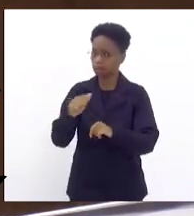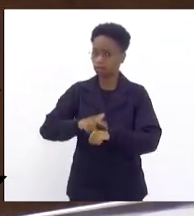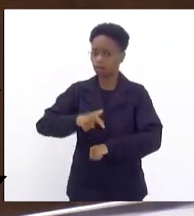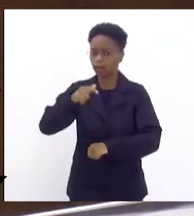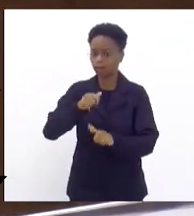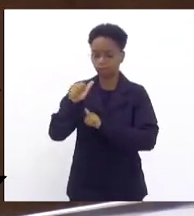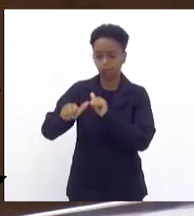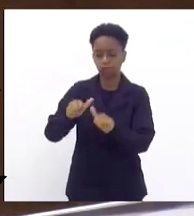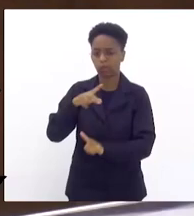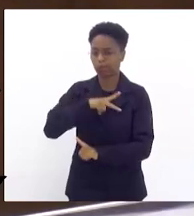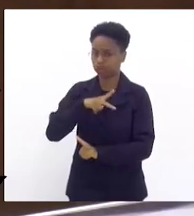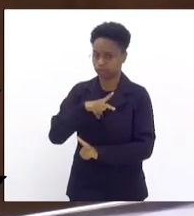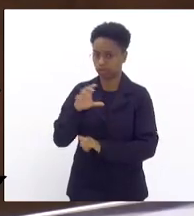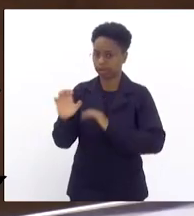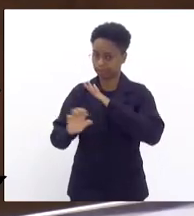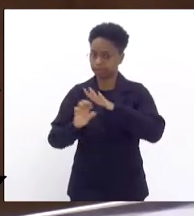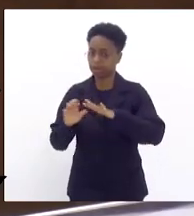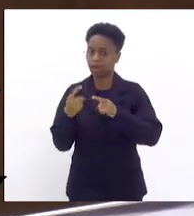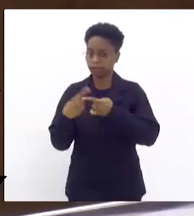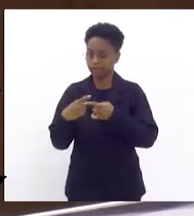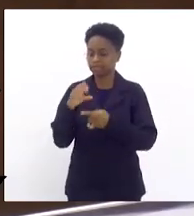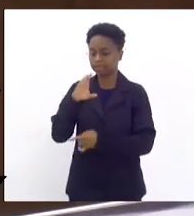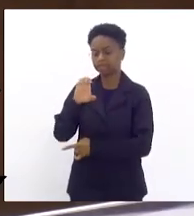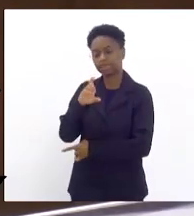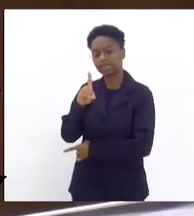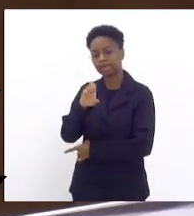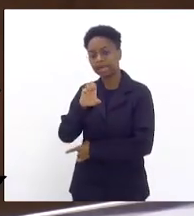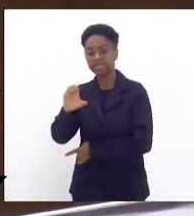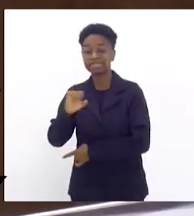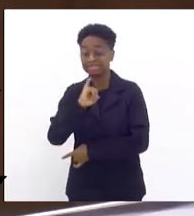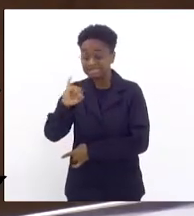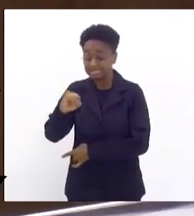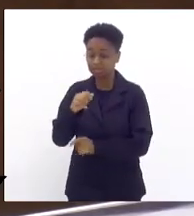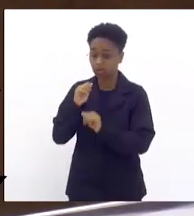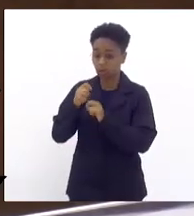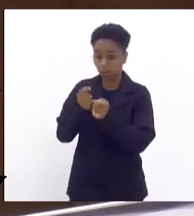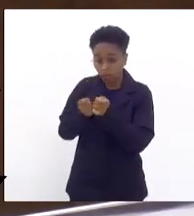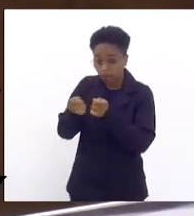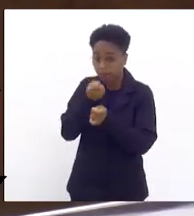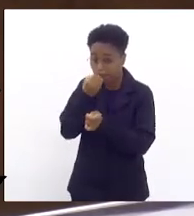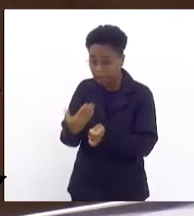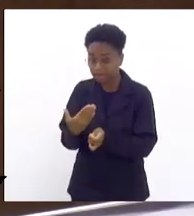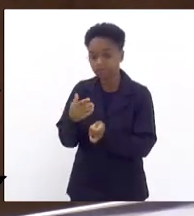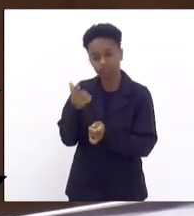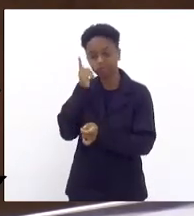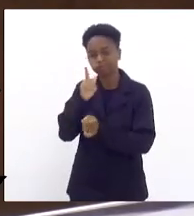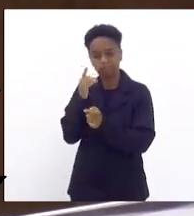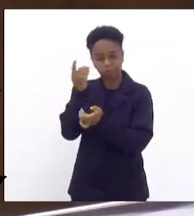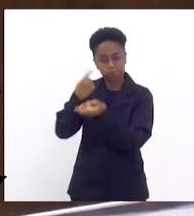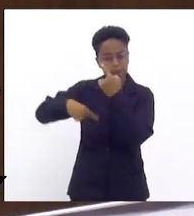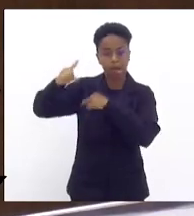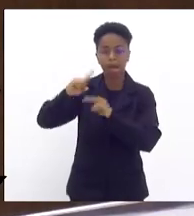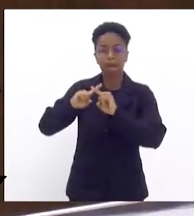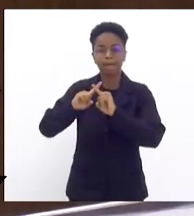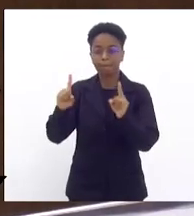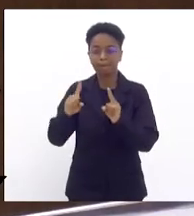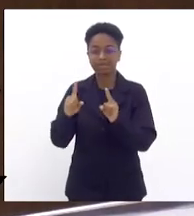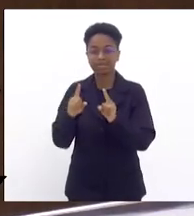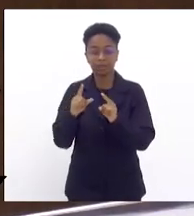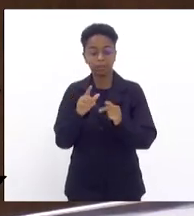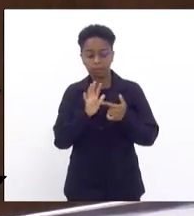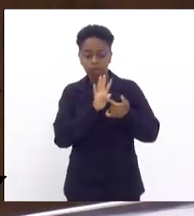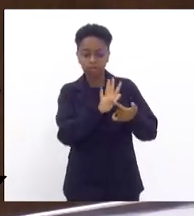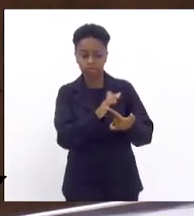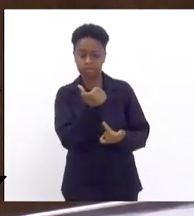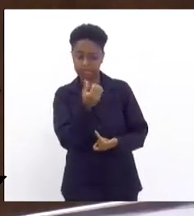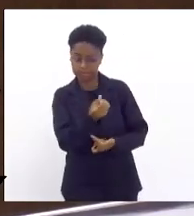é uma empresa que, bem gerida, ela vai longe. E está se mostrando, nos 16 municípios que ela atua, está atuando